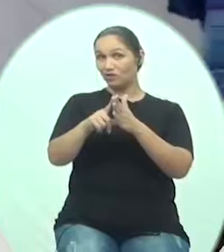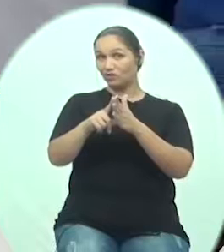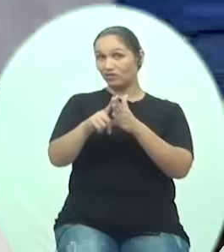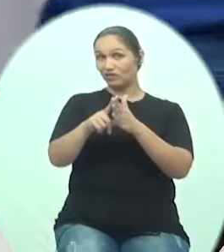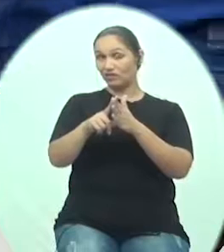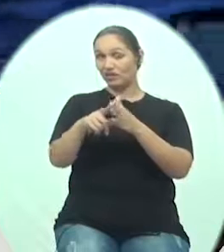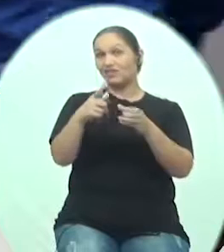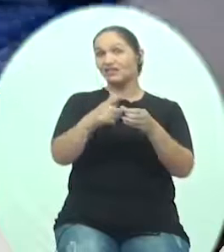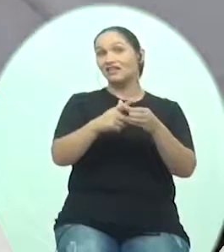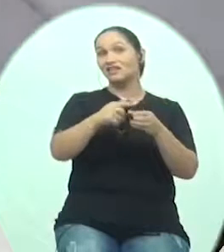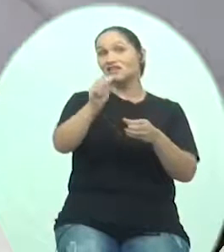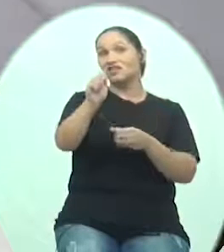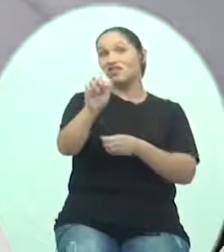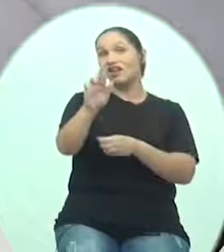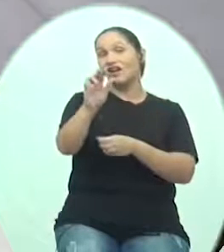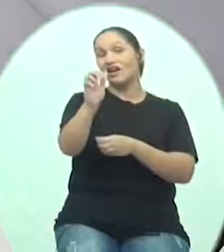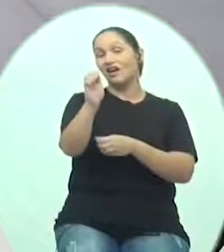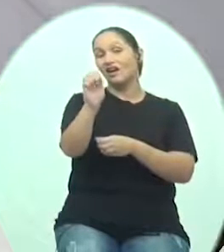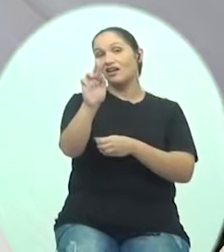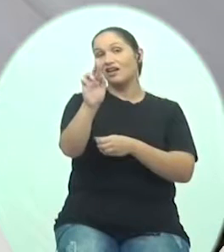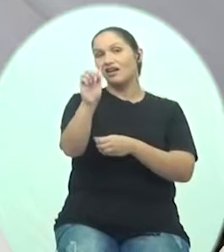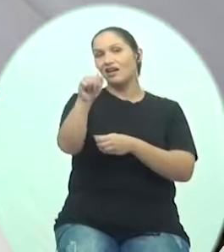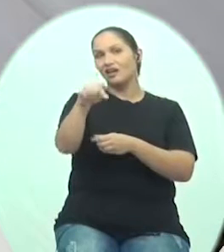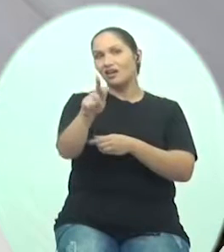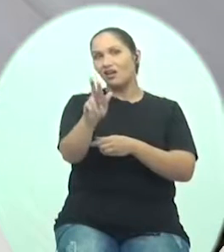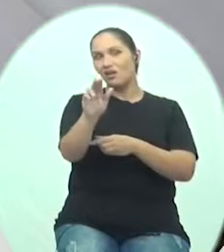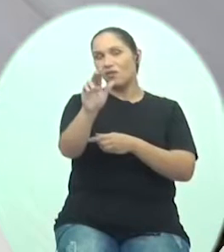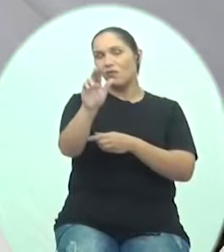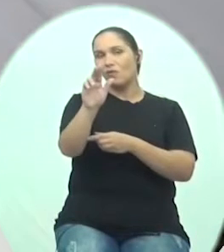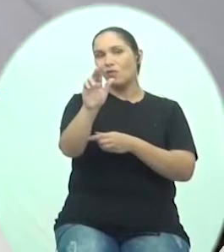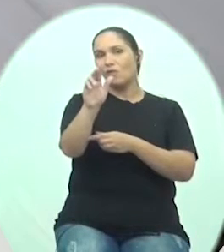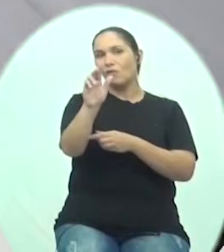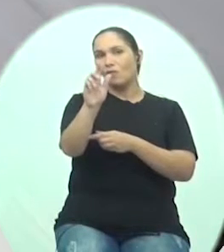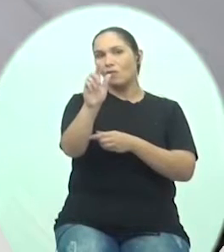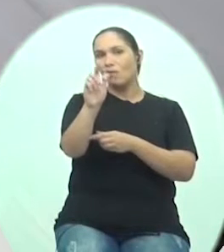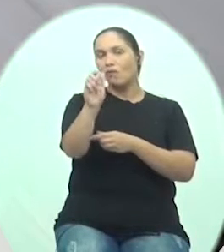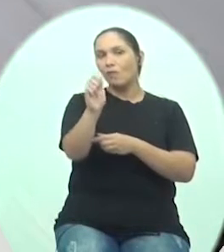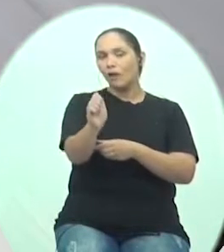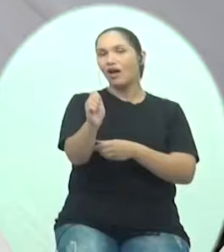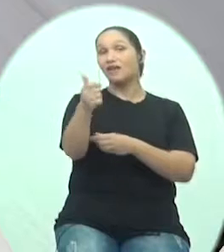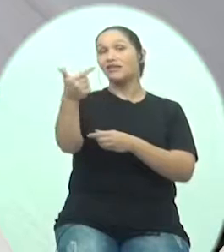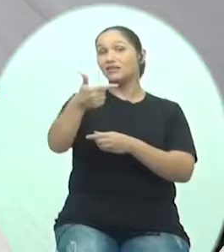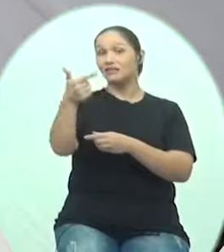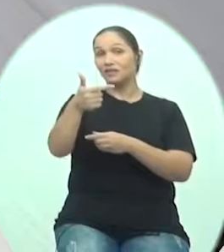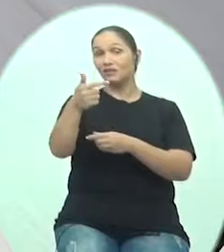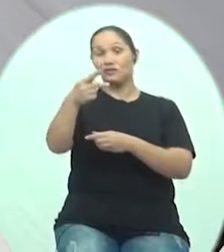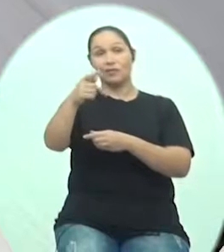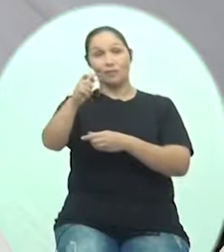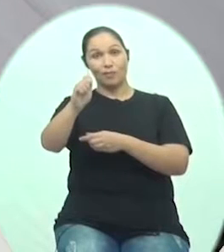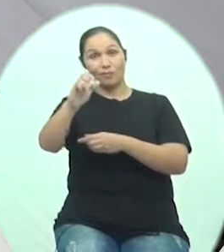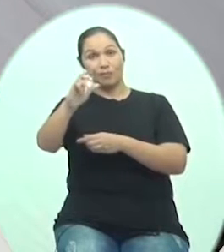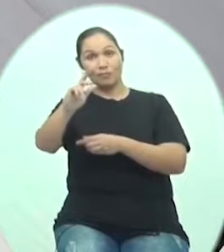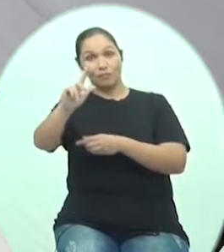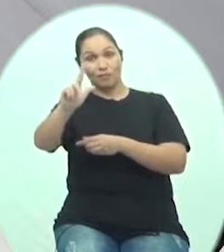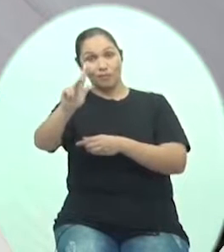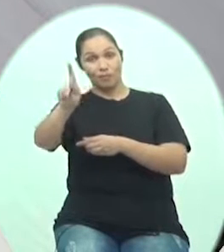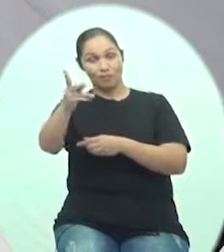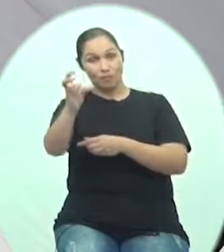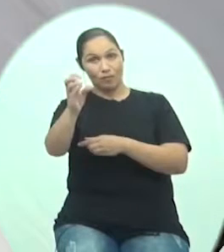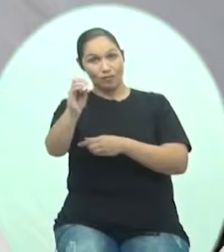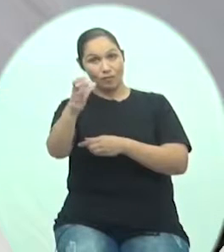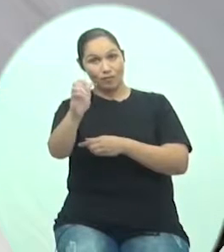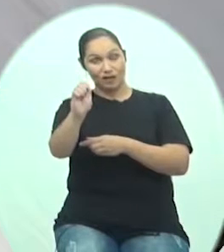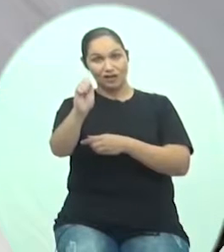Araranguá e a segunda em Palhoça a terceira loja do combo está sendo concluída